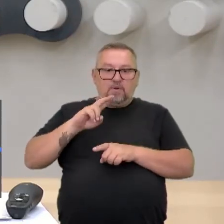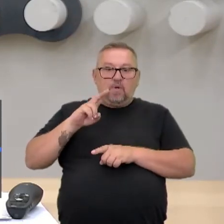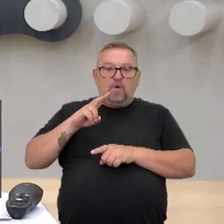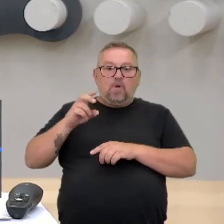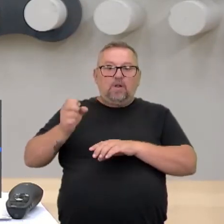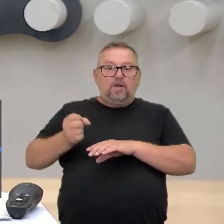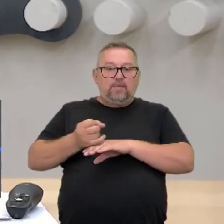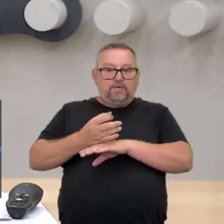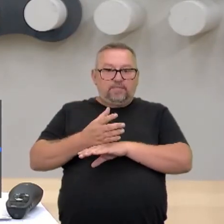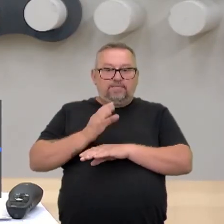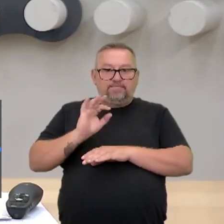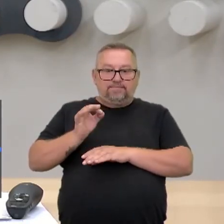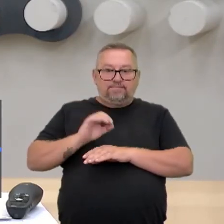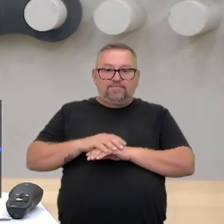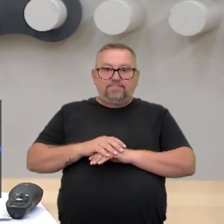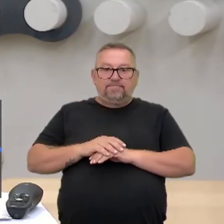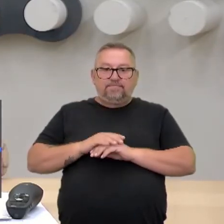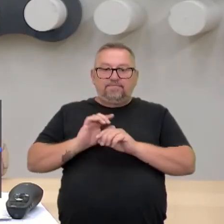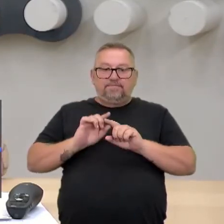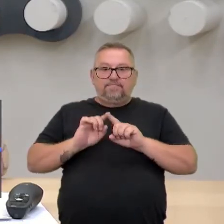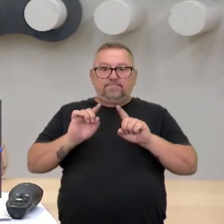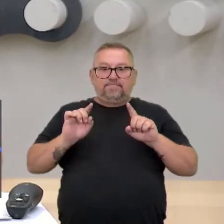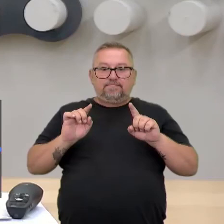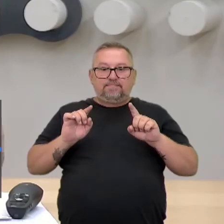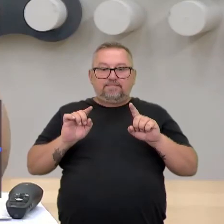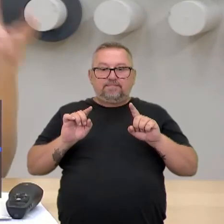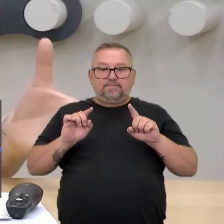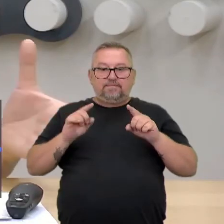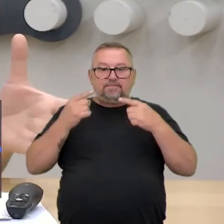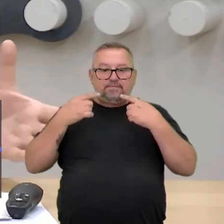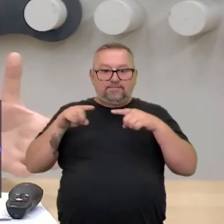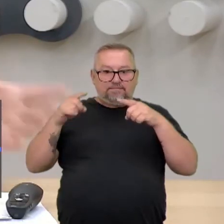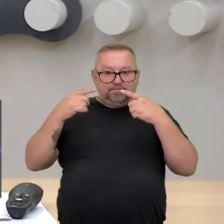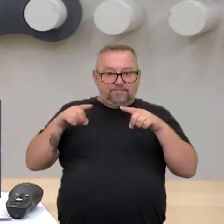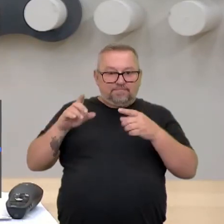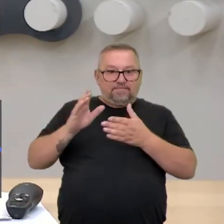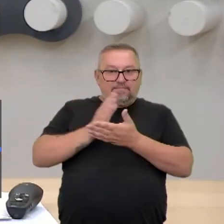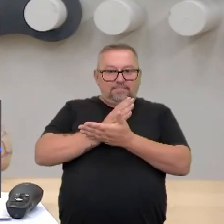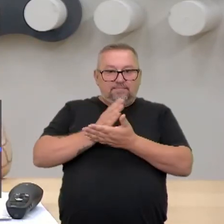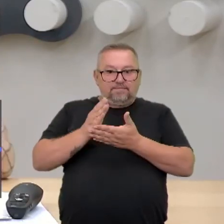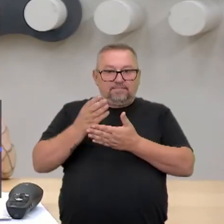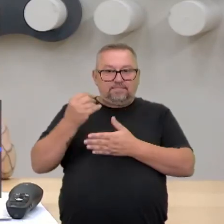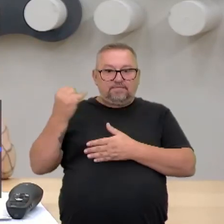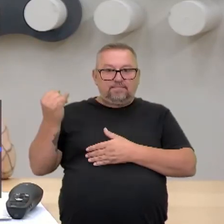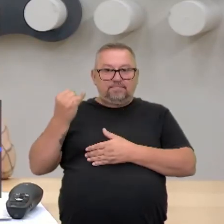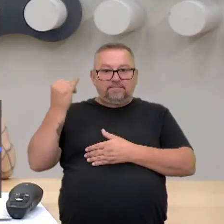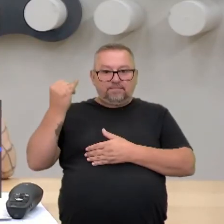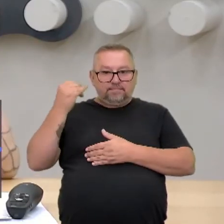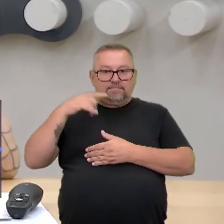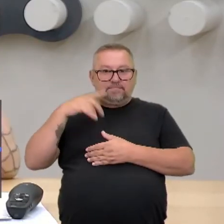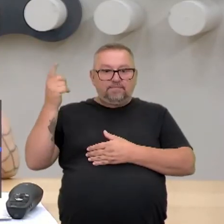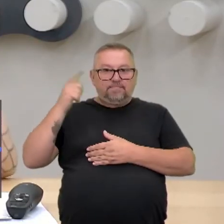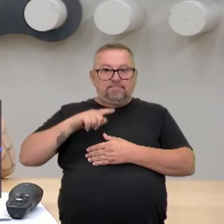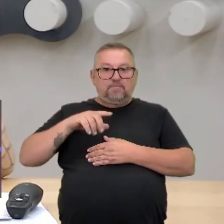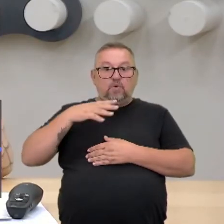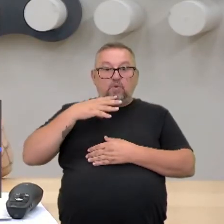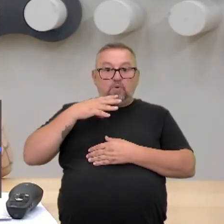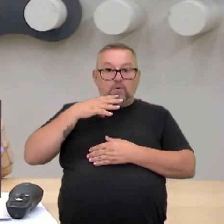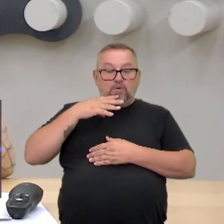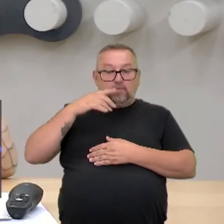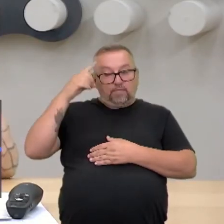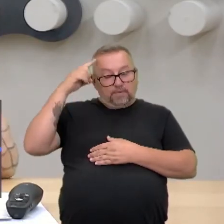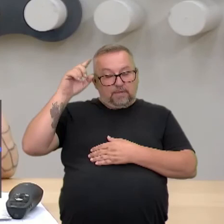outras emoções é mas a críticas à parte é muito importante que a gente conhece o